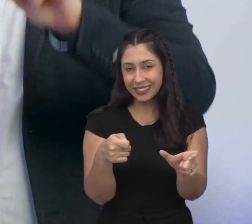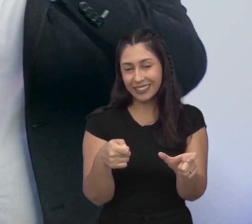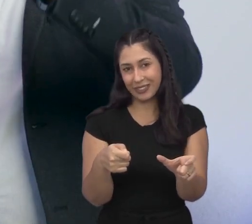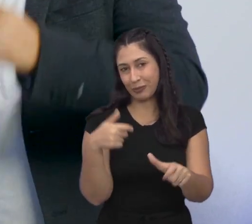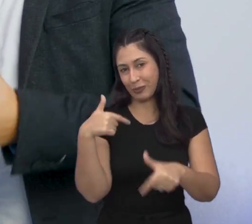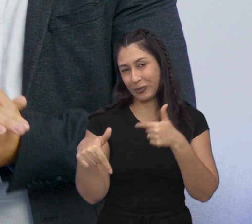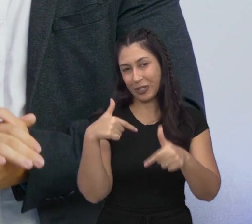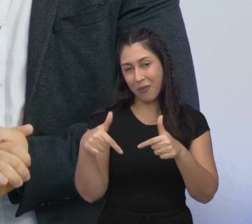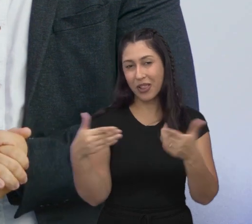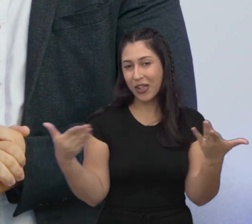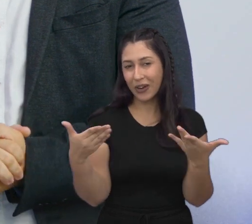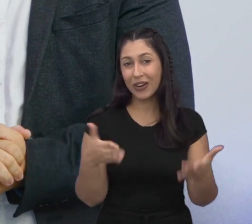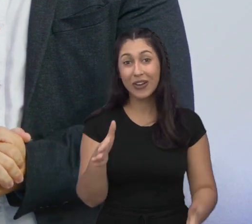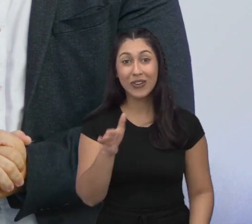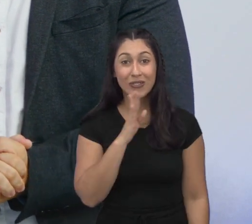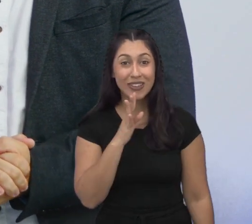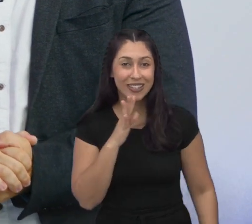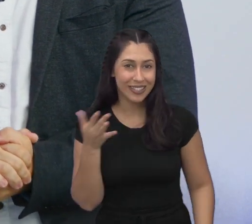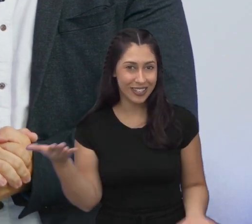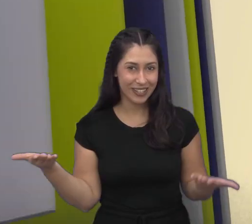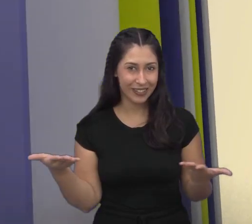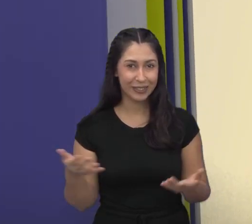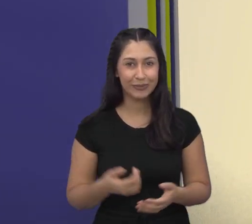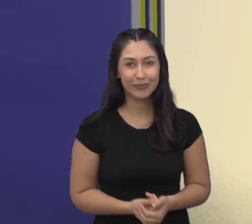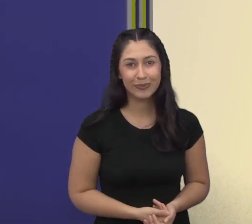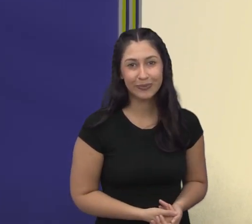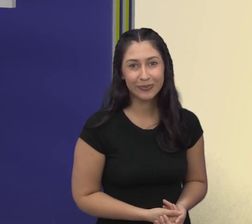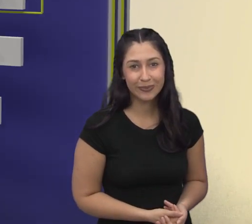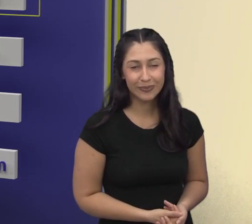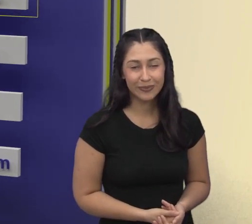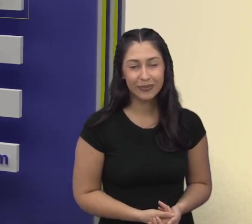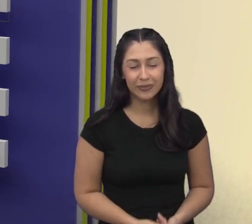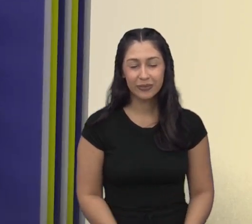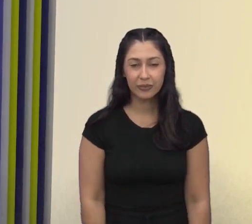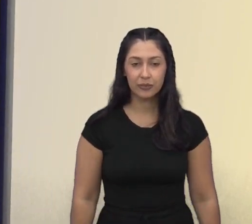Câmara, e você confere mais uma agora.